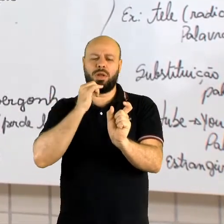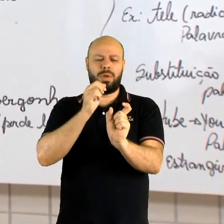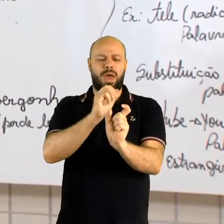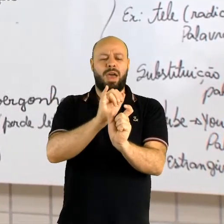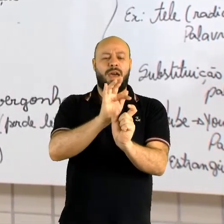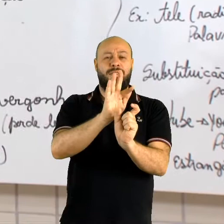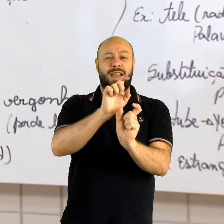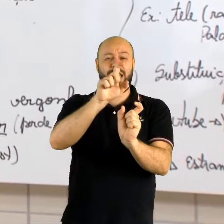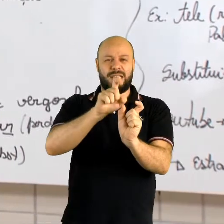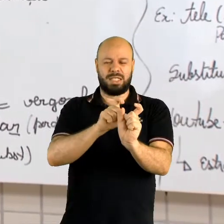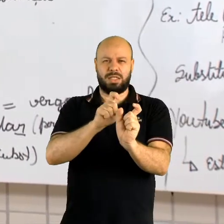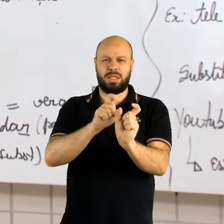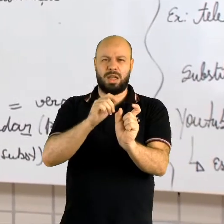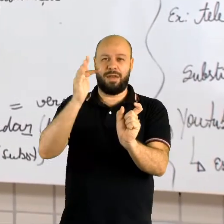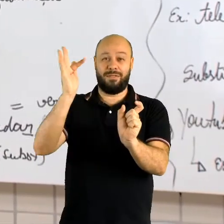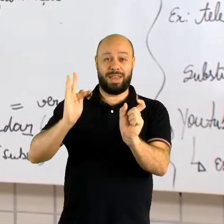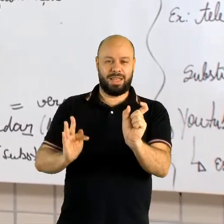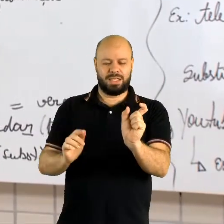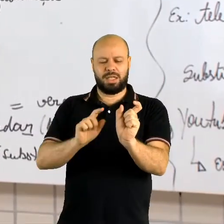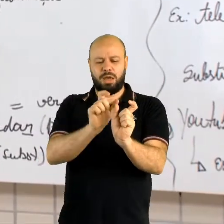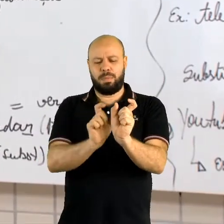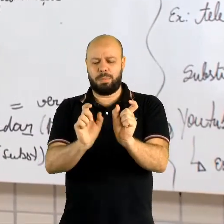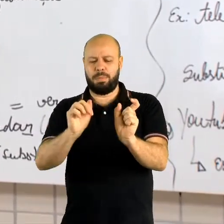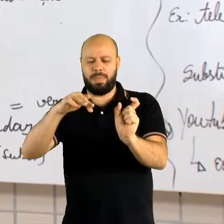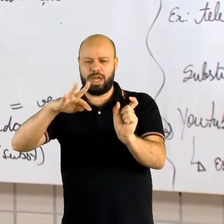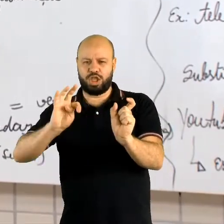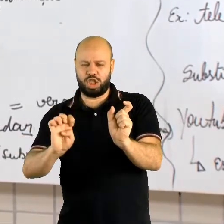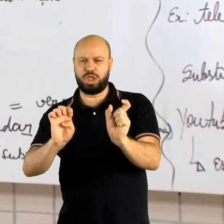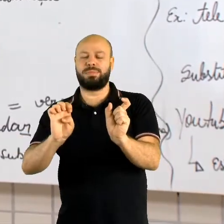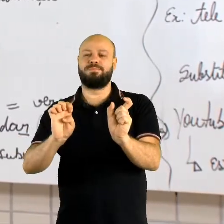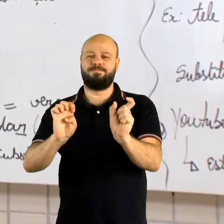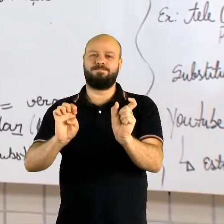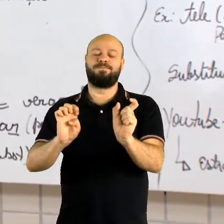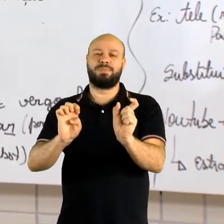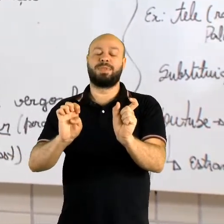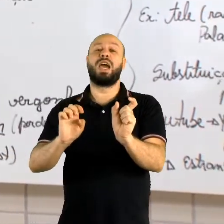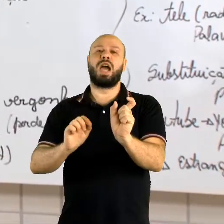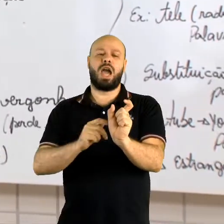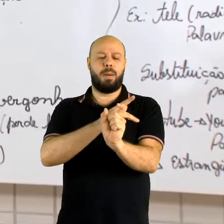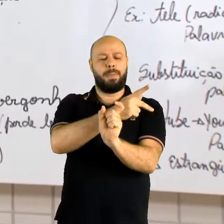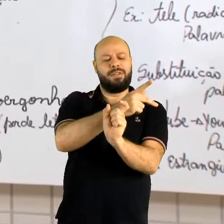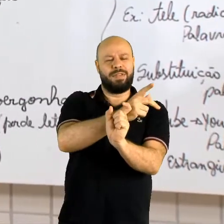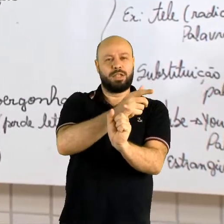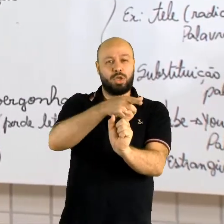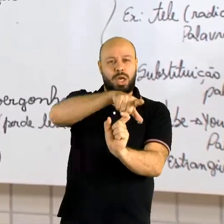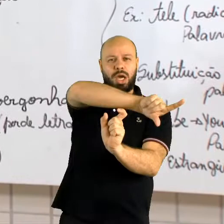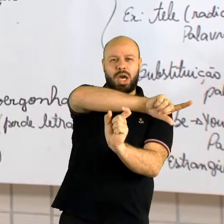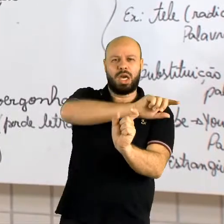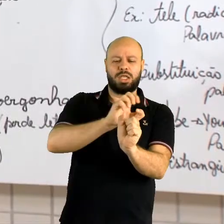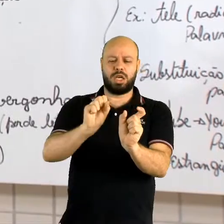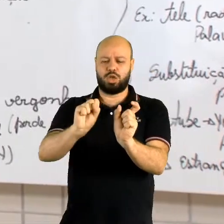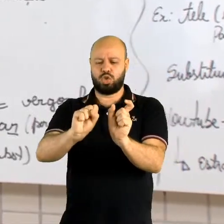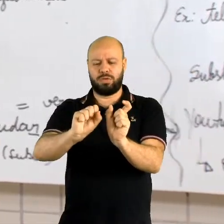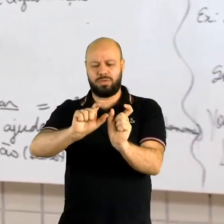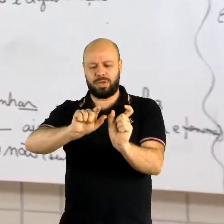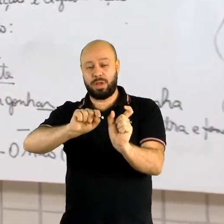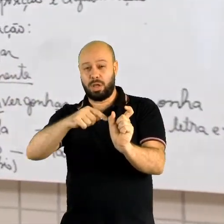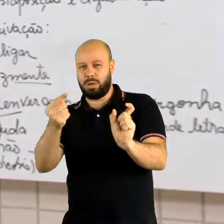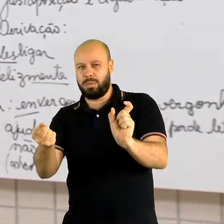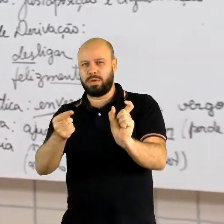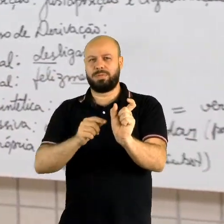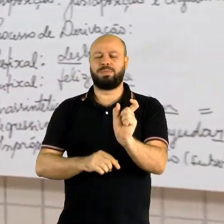mente. Então, prefixo é o que vem antes do radical, sufixo, o que vem depois do